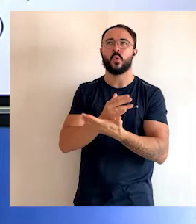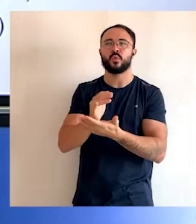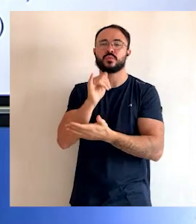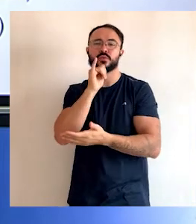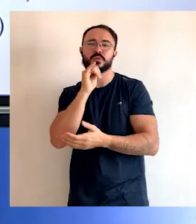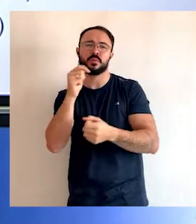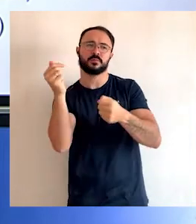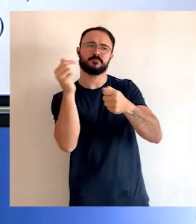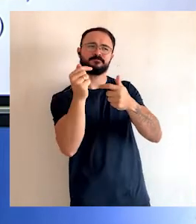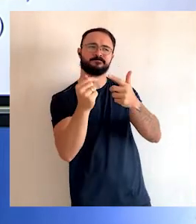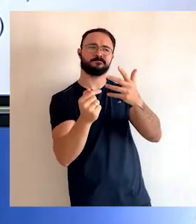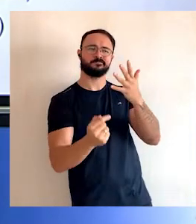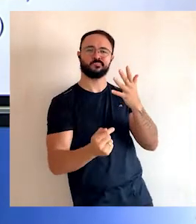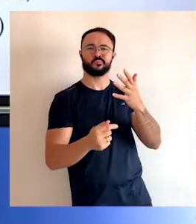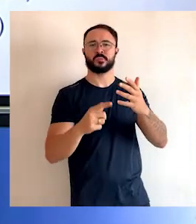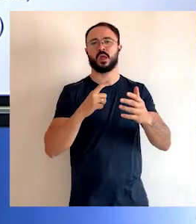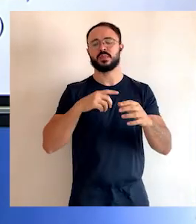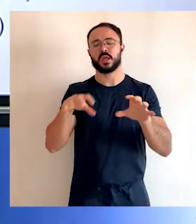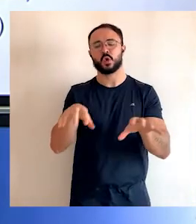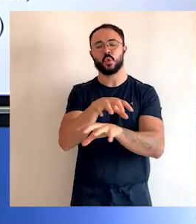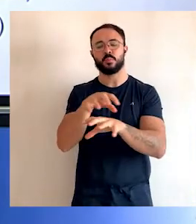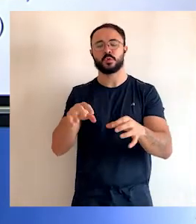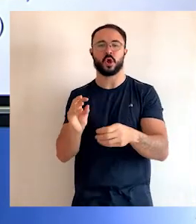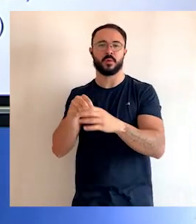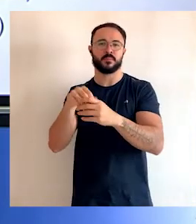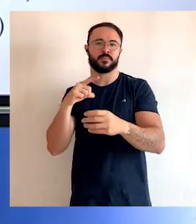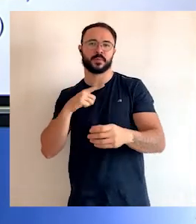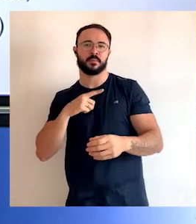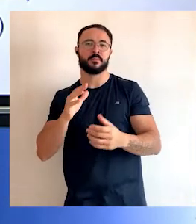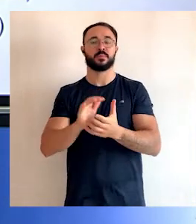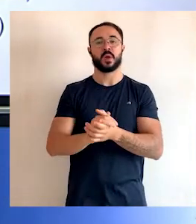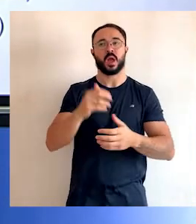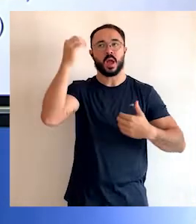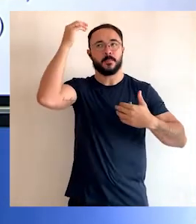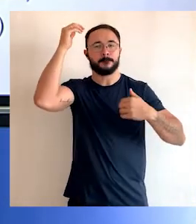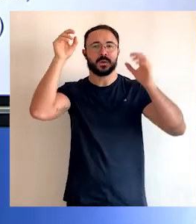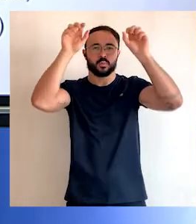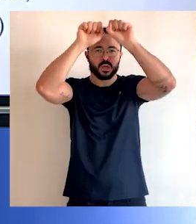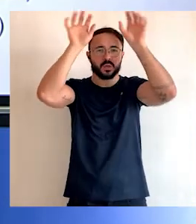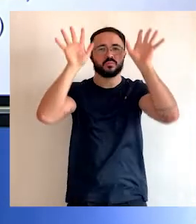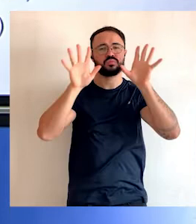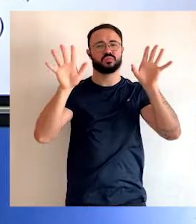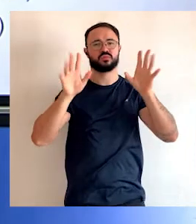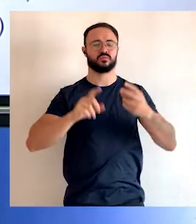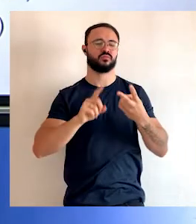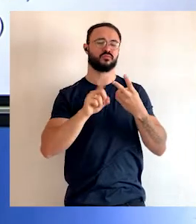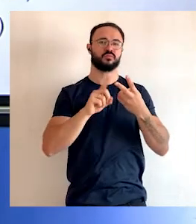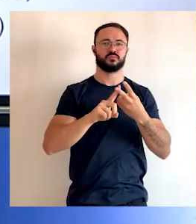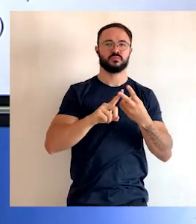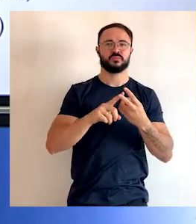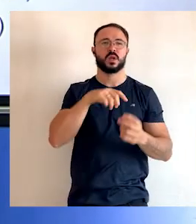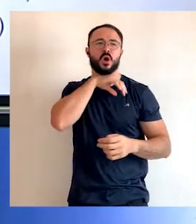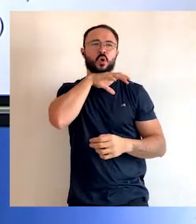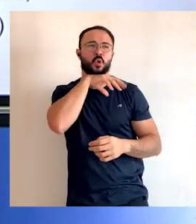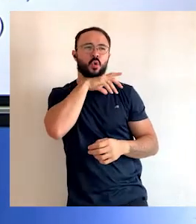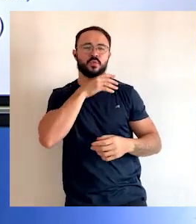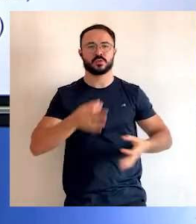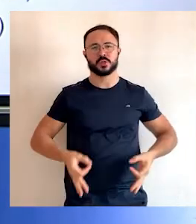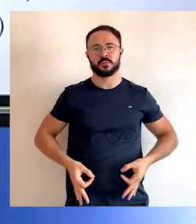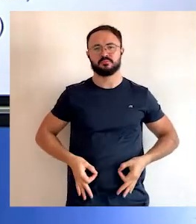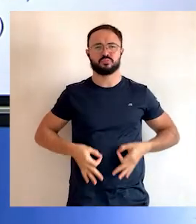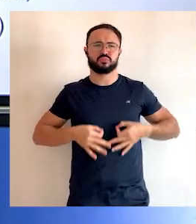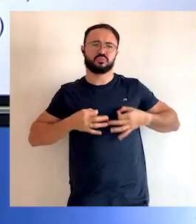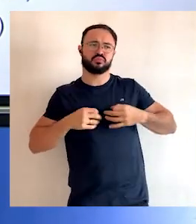alguns biomas. Exemplo, mico-leão dourado, no bioma Mata Atlântica, onça-pintada,